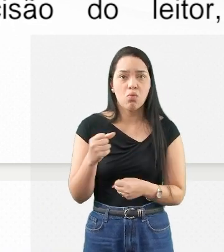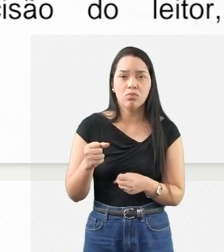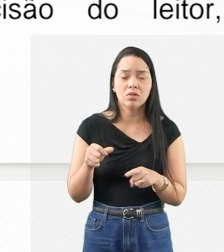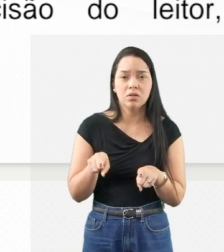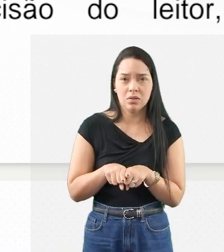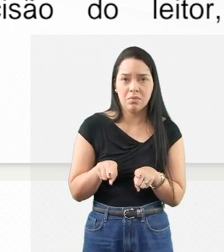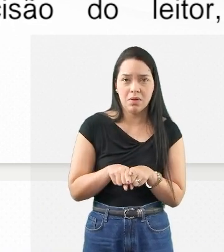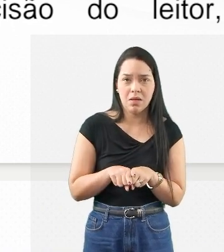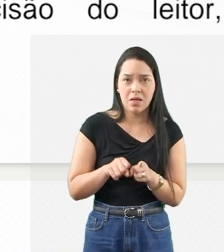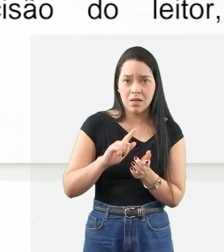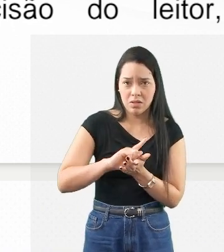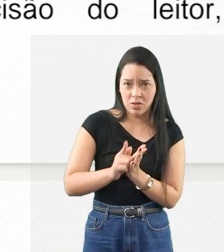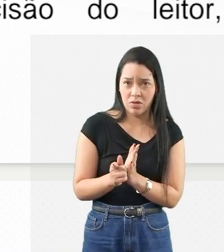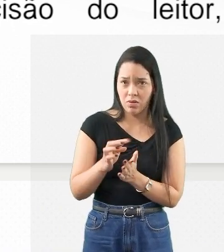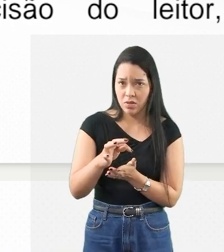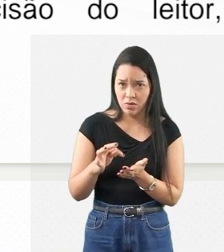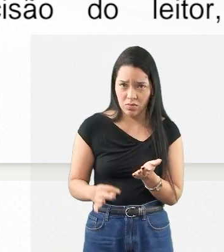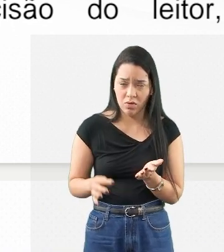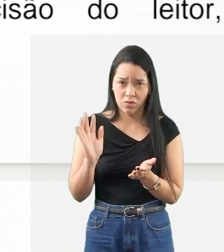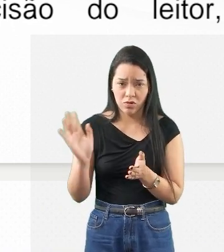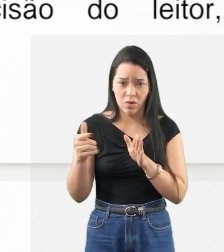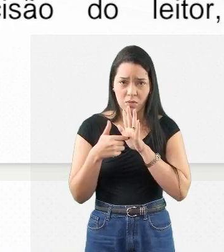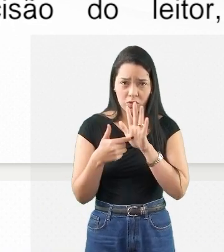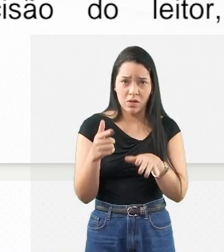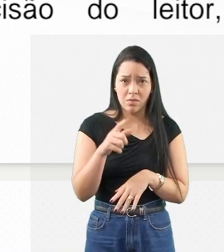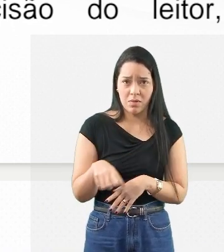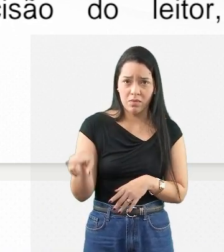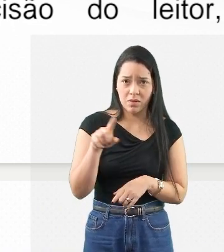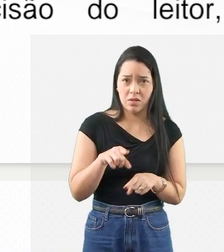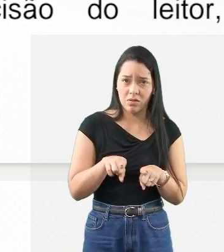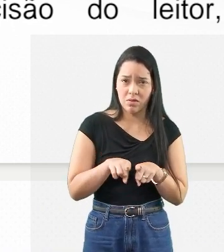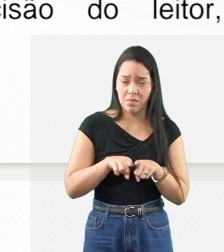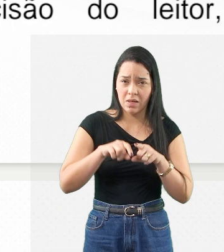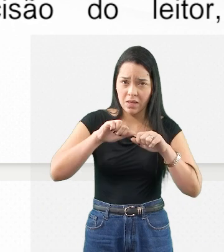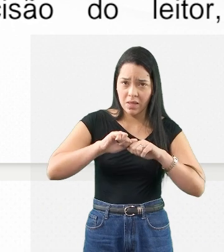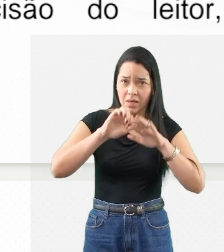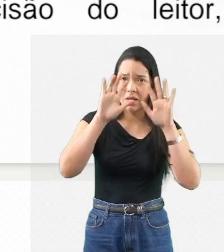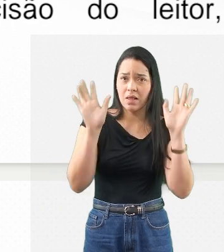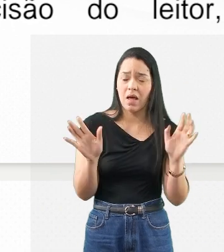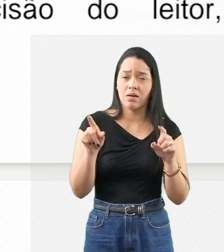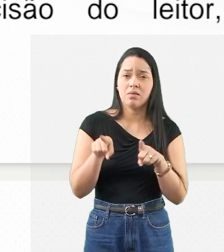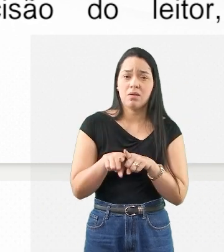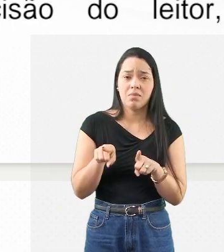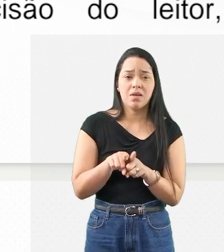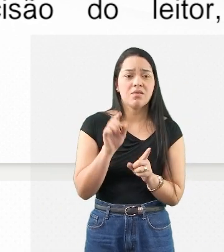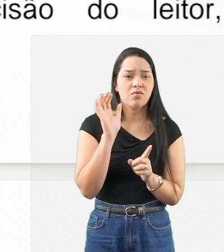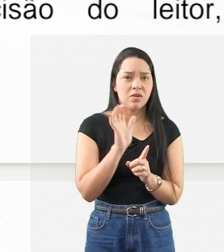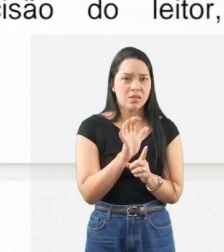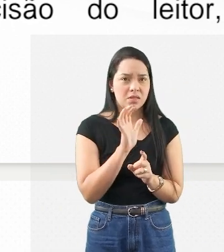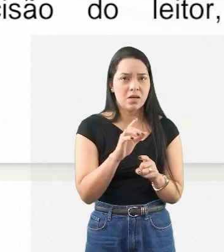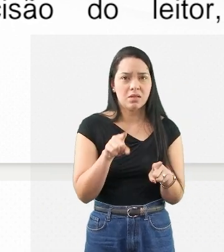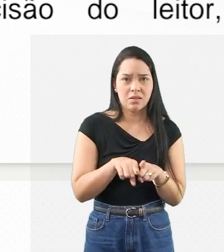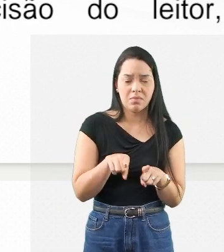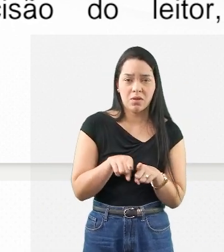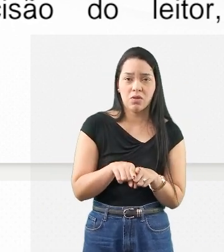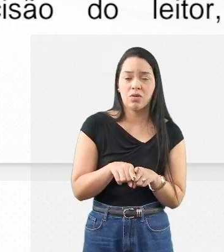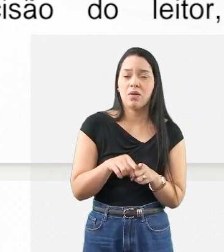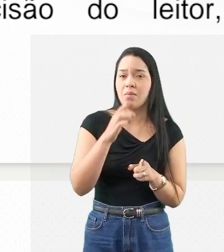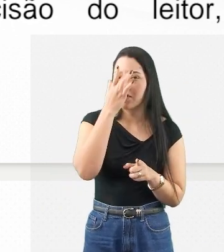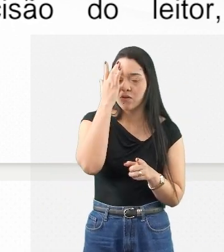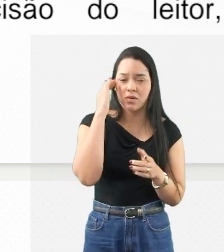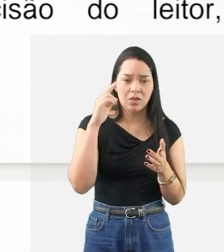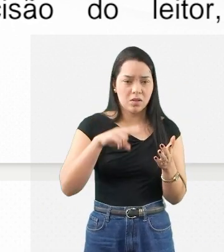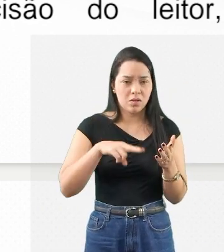esse gênero textual, o exemplo que eu mostrei para vocês, fica bem claro, ele busca influenciar a decisão do leitor,